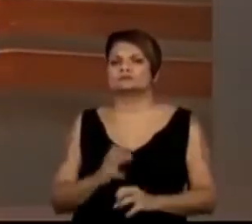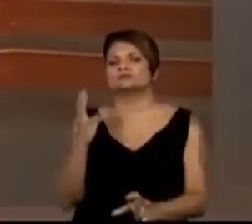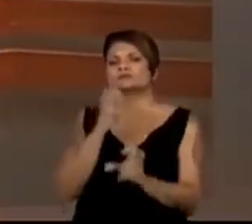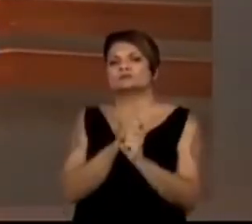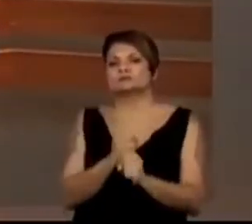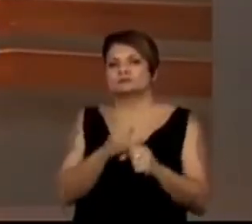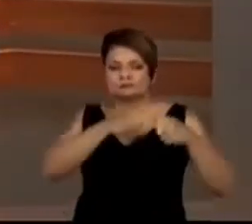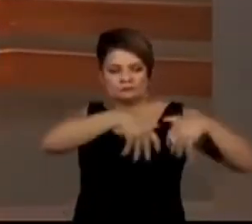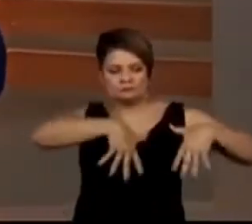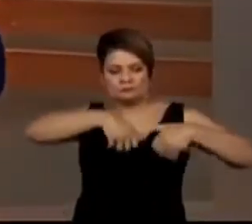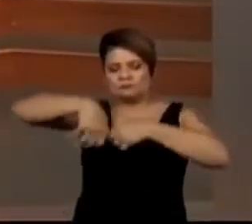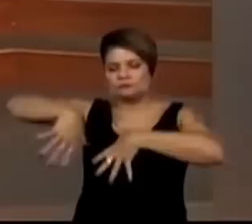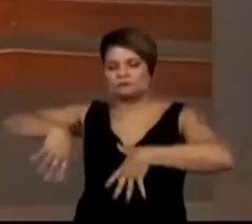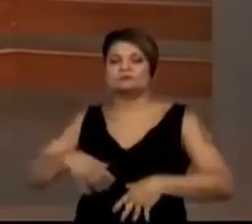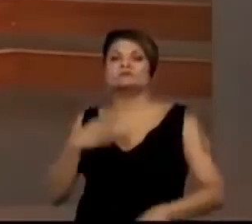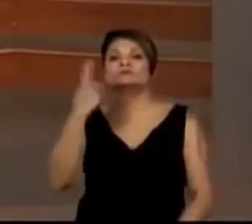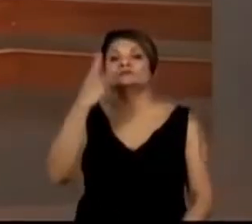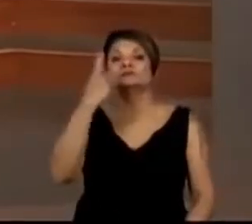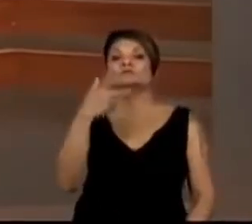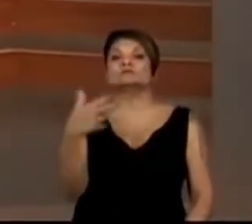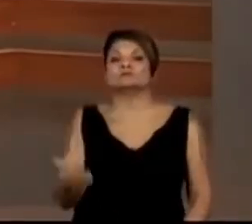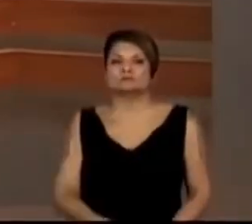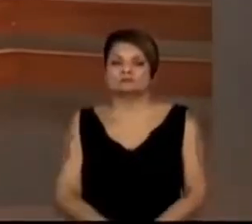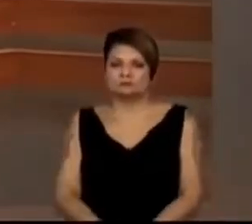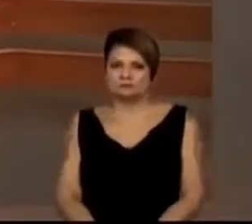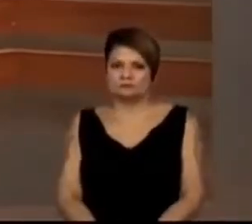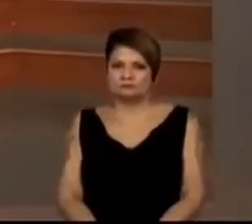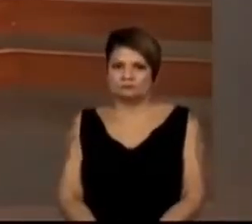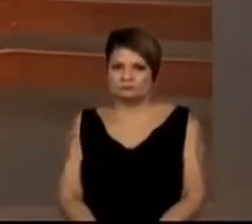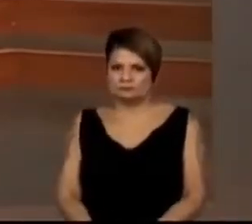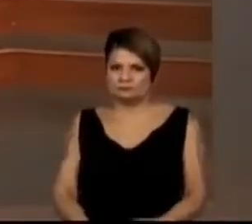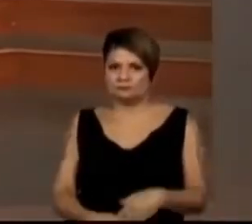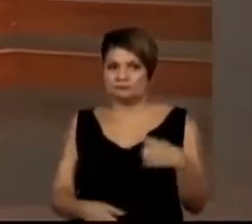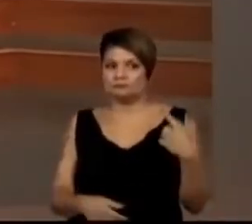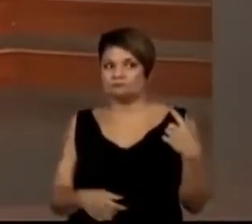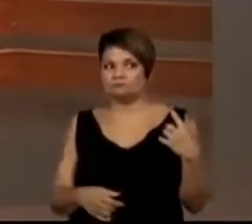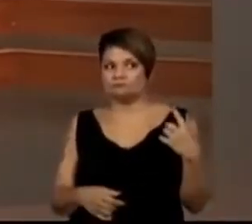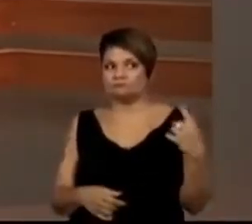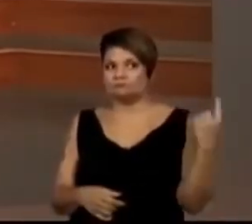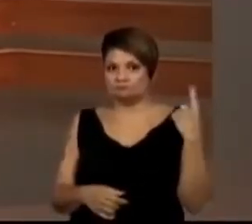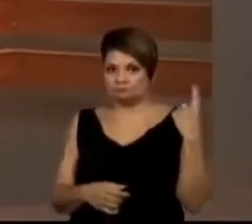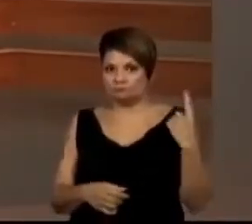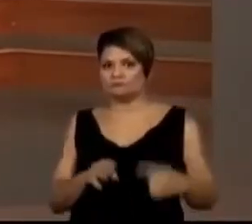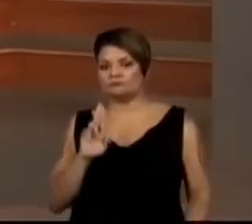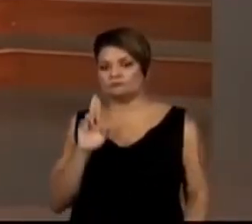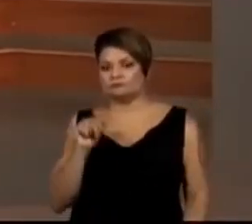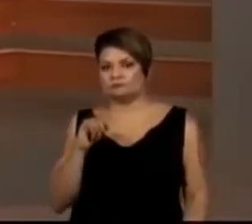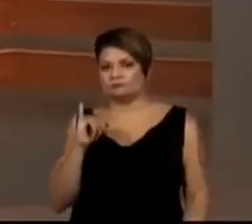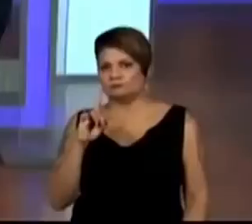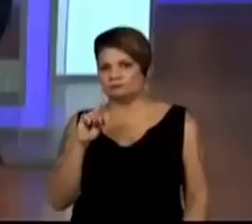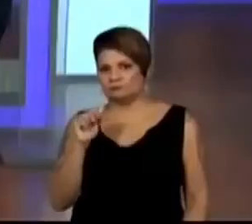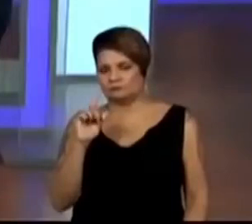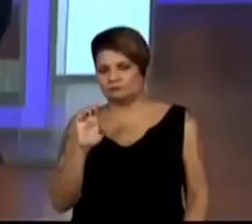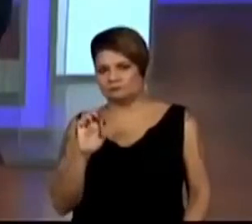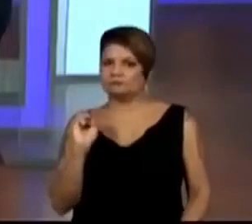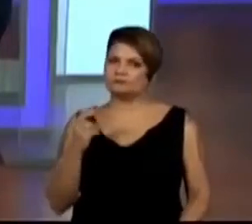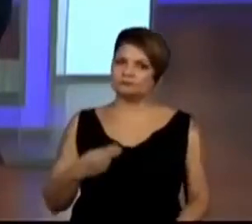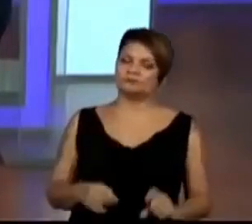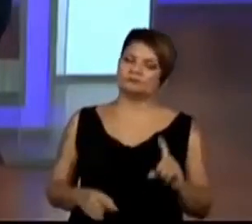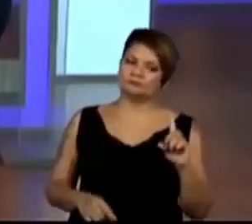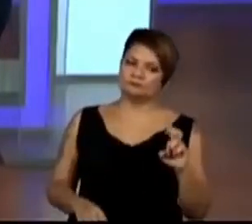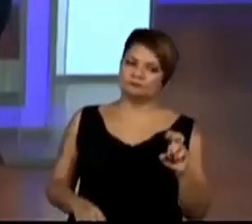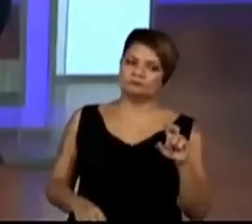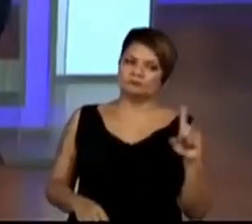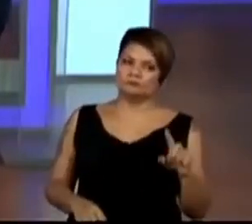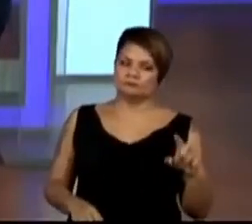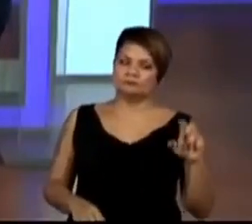nessa decomposição? Qual é a primeira parte? Vai ser pela primeira ordem, a unidade, ou vai ser pela dezena? Leonardo falou, professora Ana